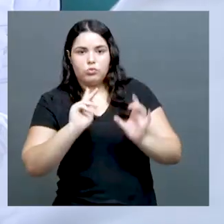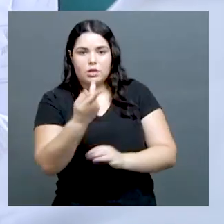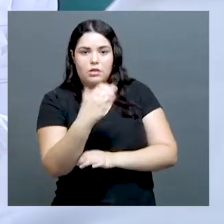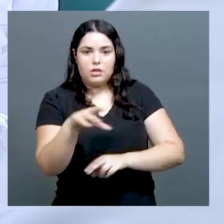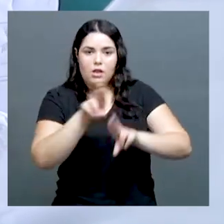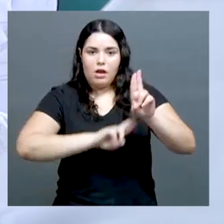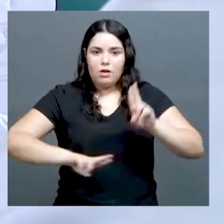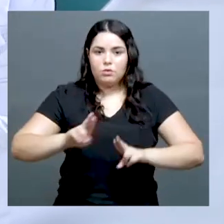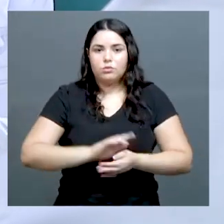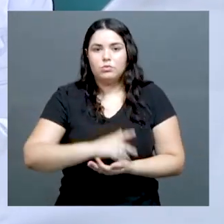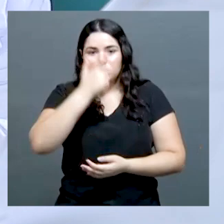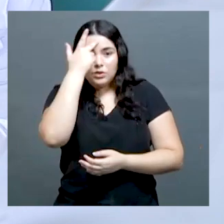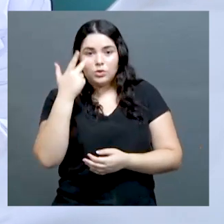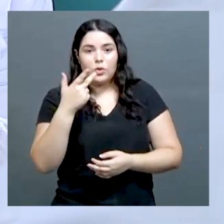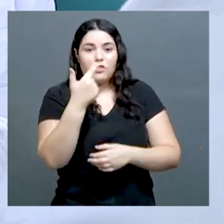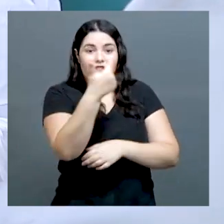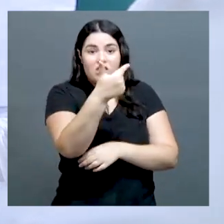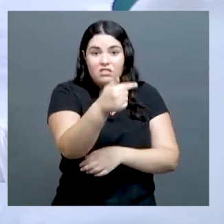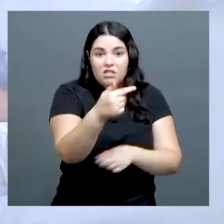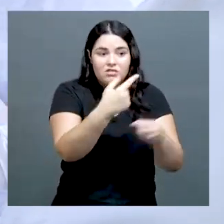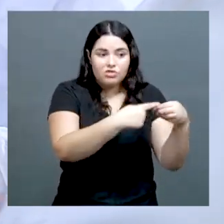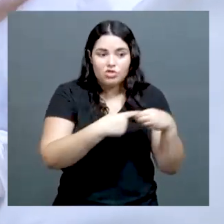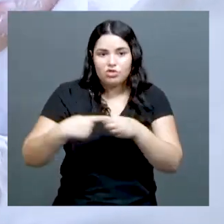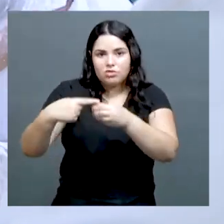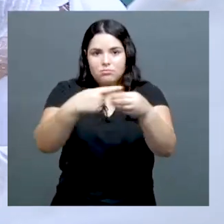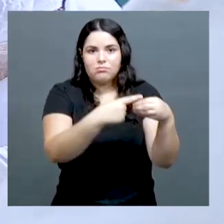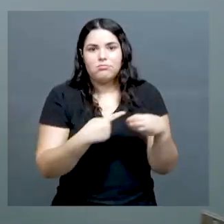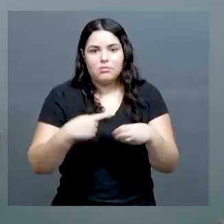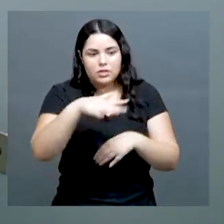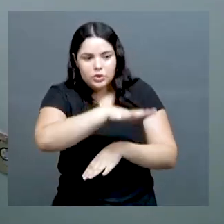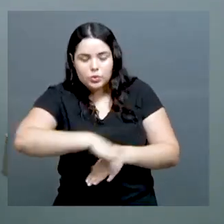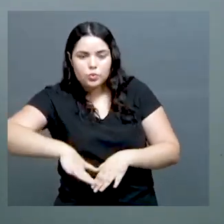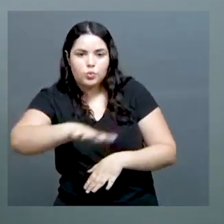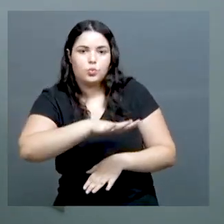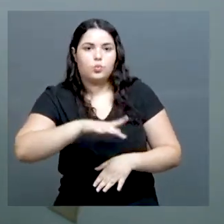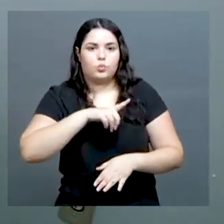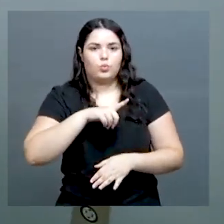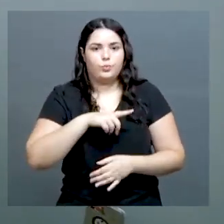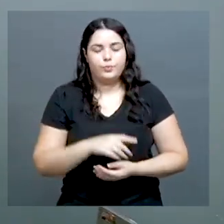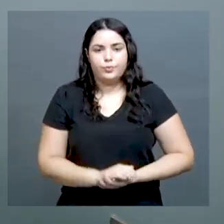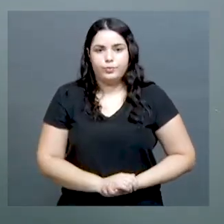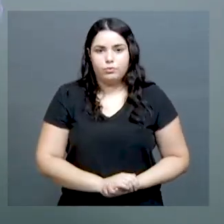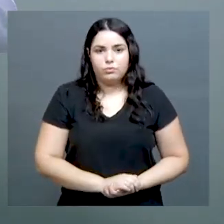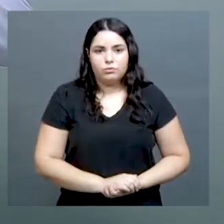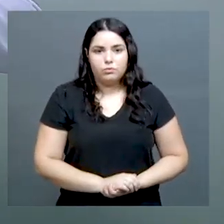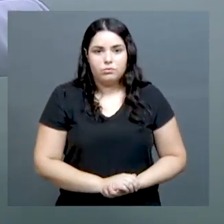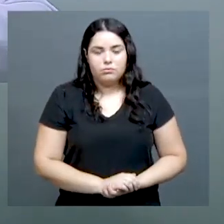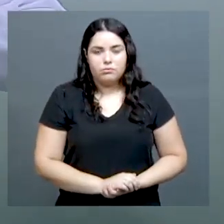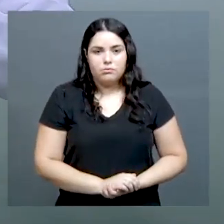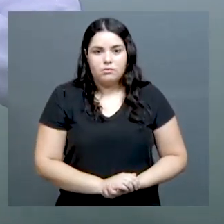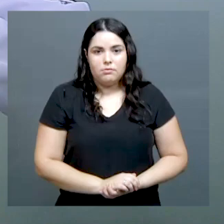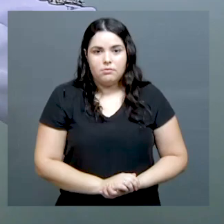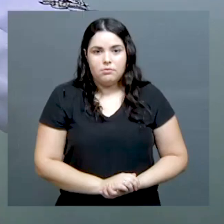UFU, atendendo pacientes de 27 municípios da macro-região do Triângulo Mineiro e Alto